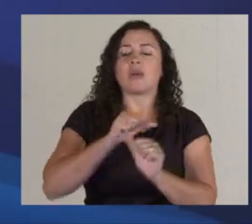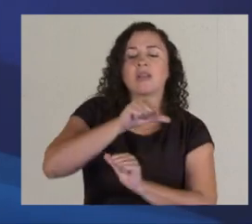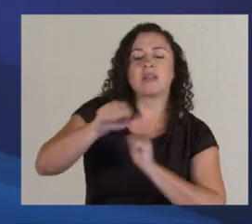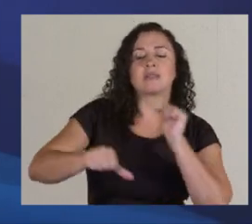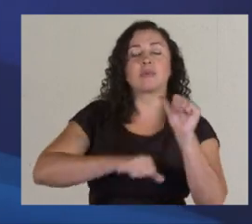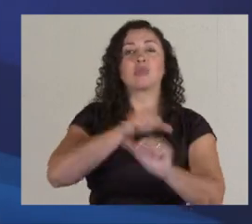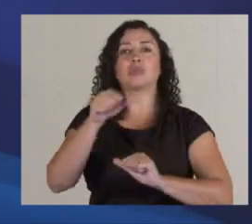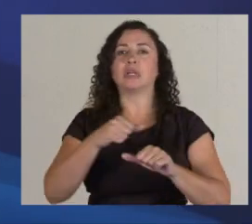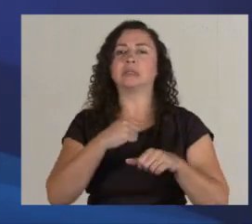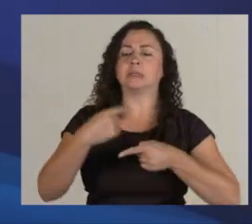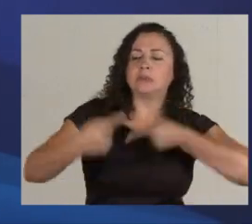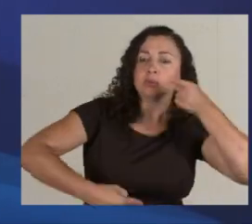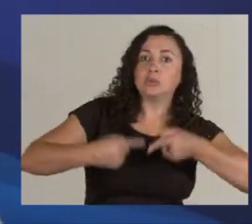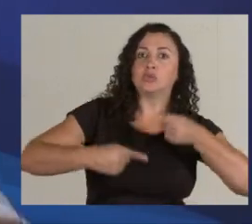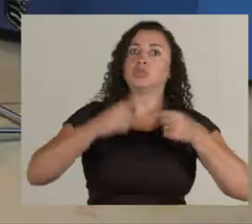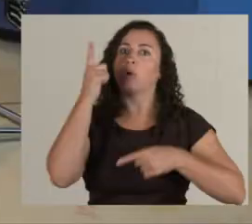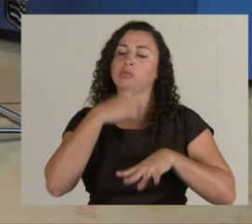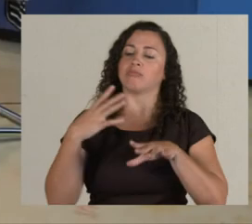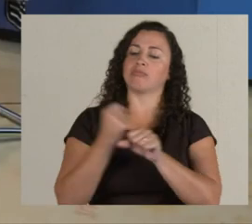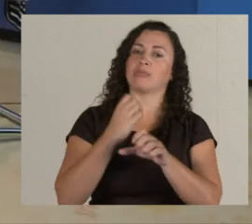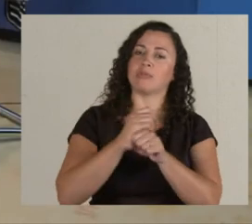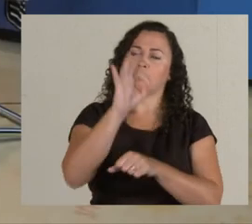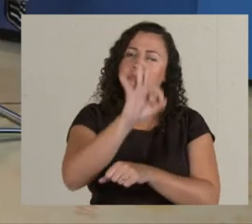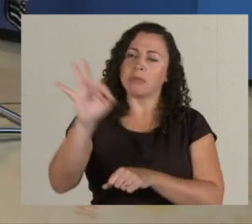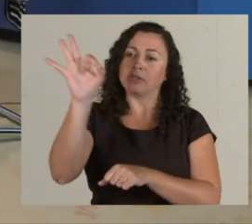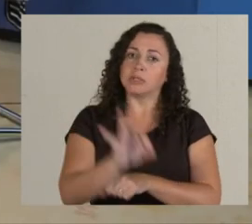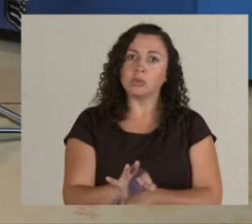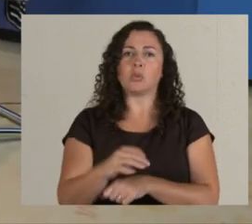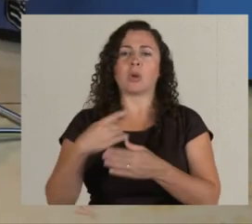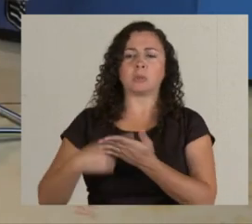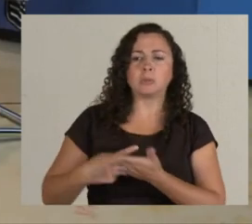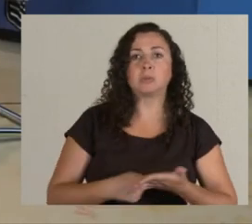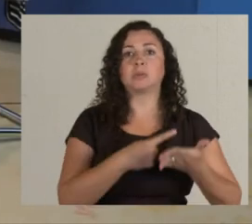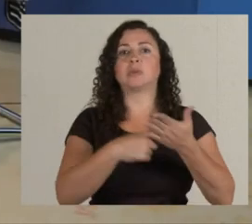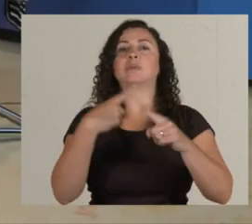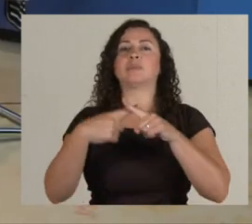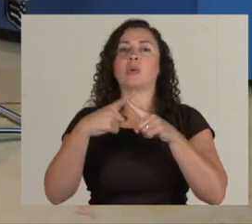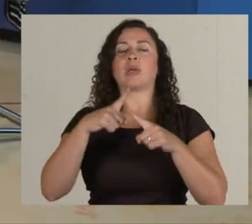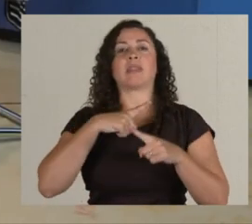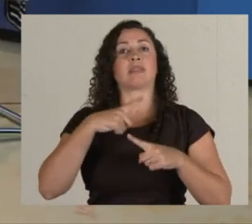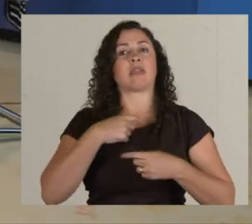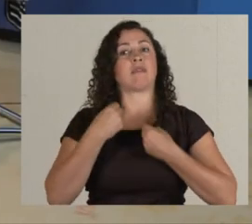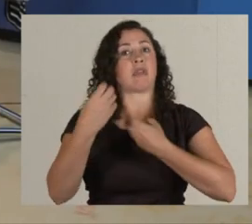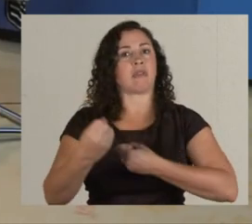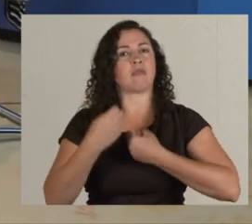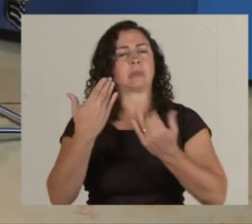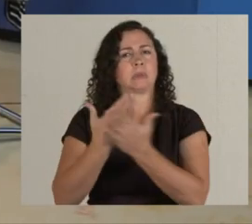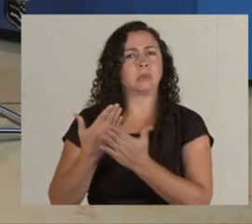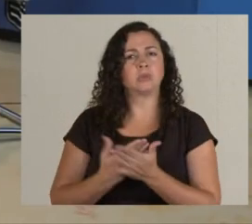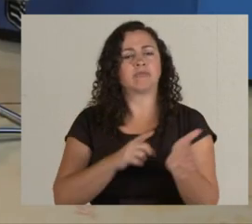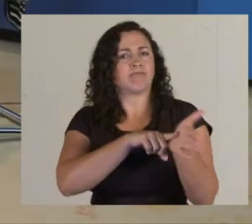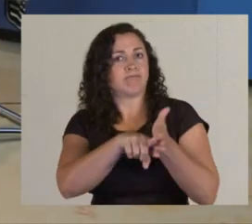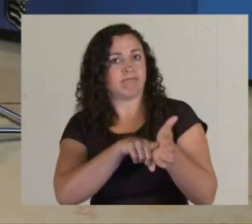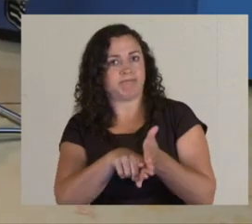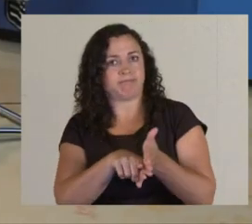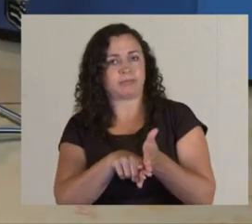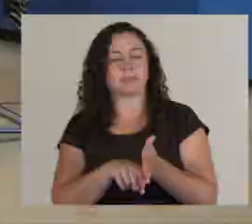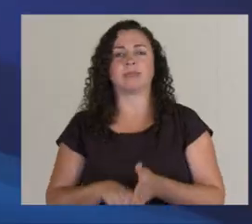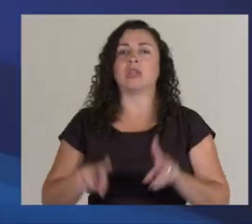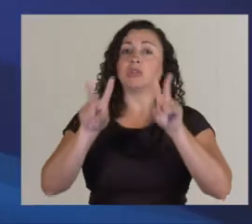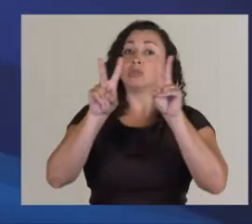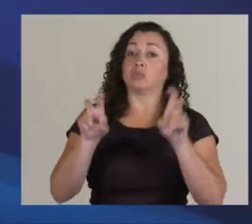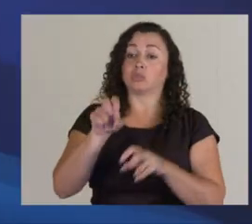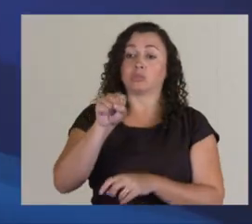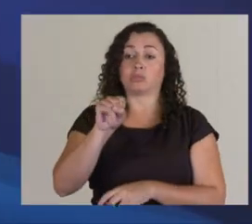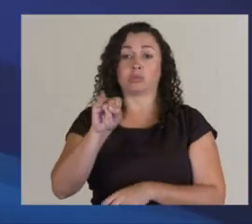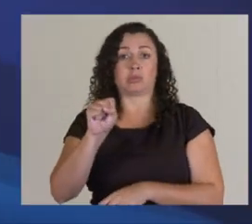Então, a matemática aí, ou a combinação de números, ela foi a partir de dados e muitos estudos. No caso do